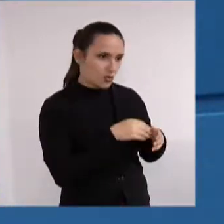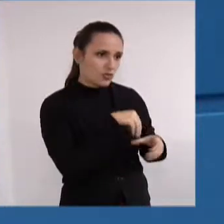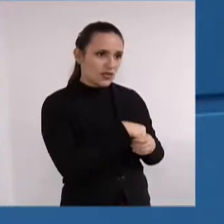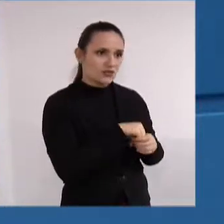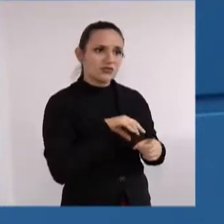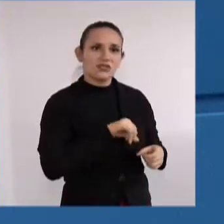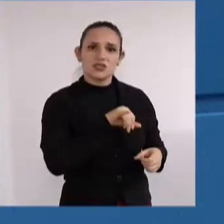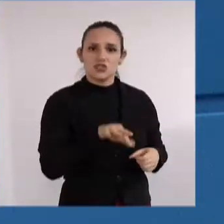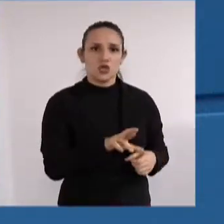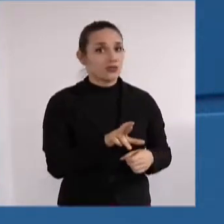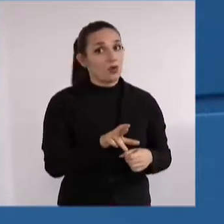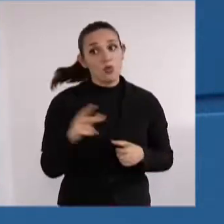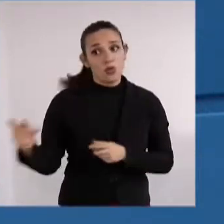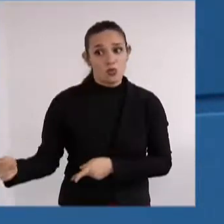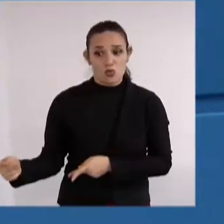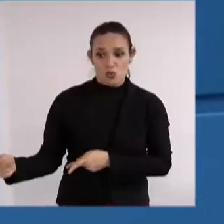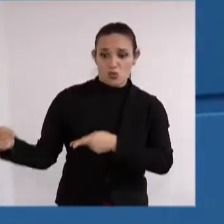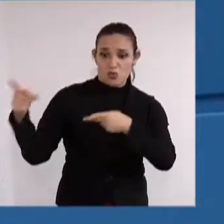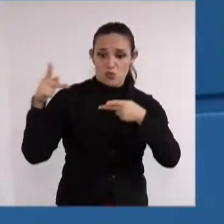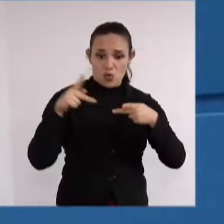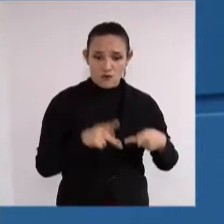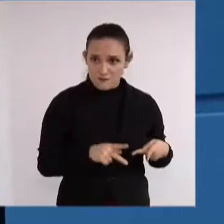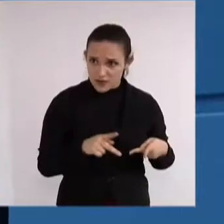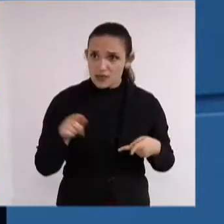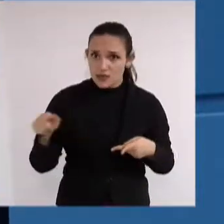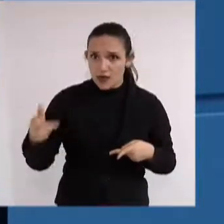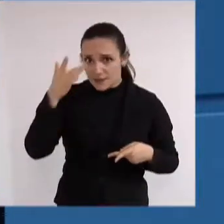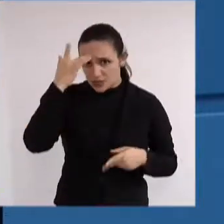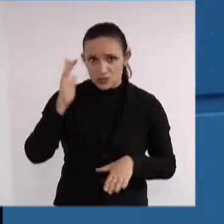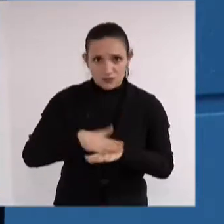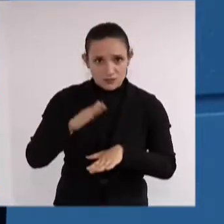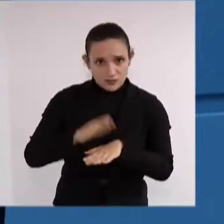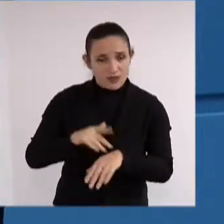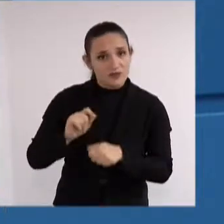acho que os deputados interessados, isso, como Vossa Excelência